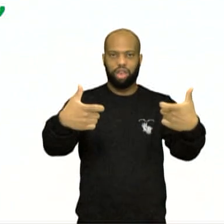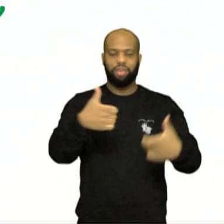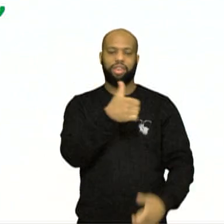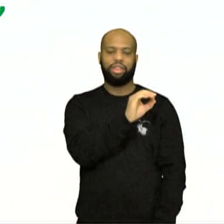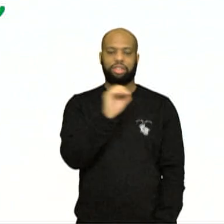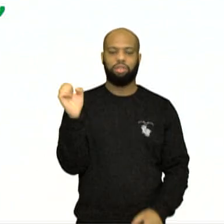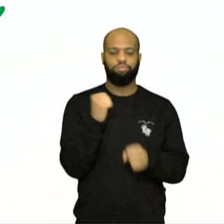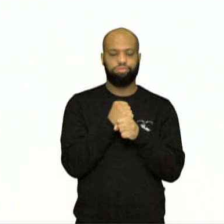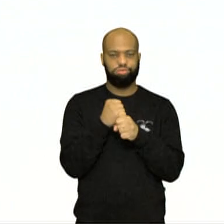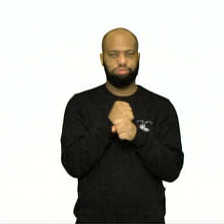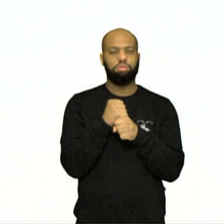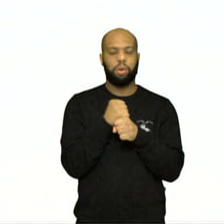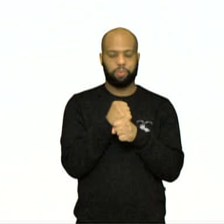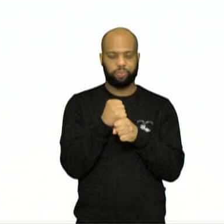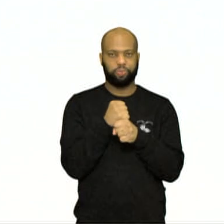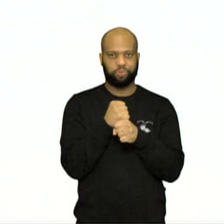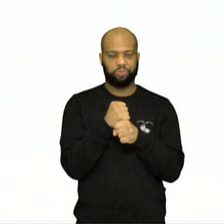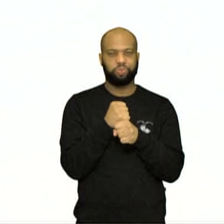Anos, beleza?